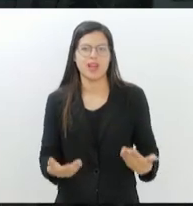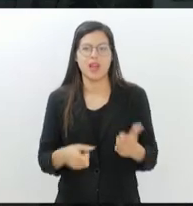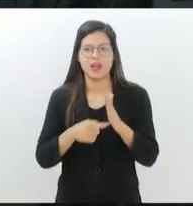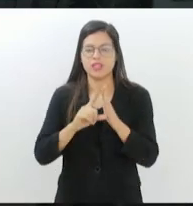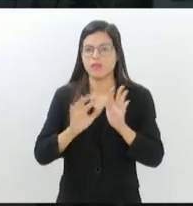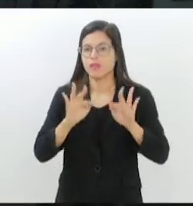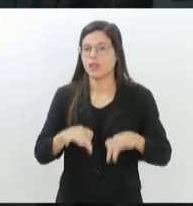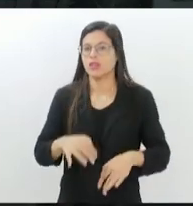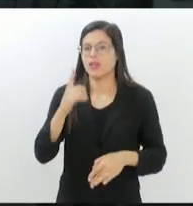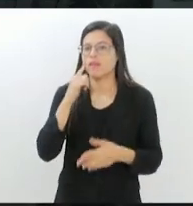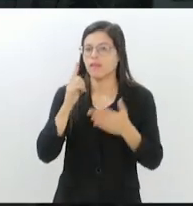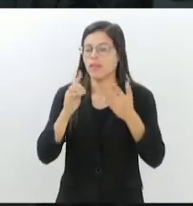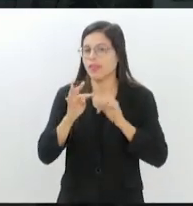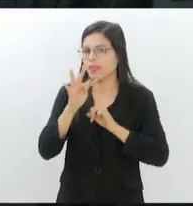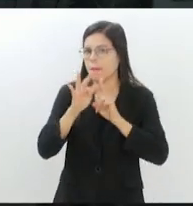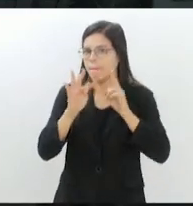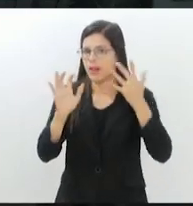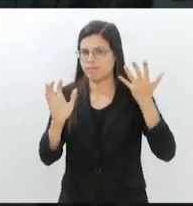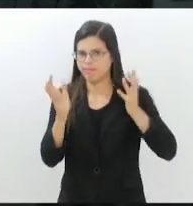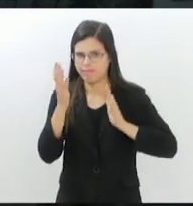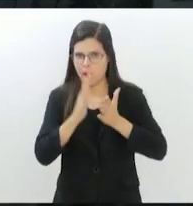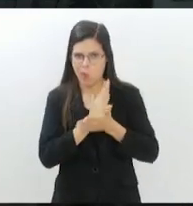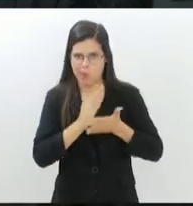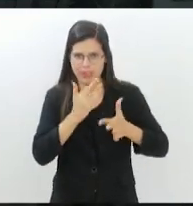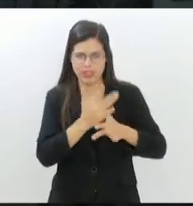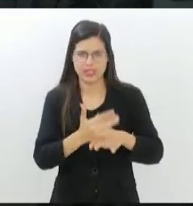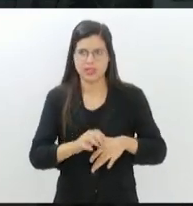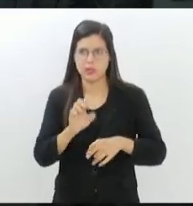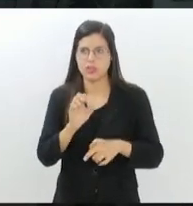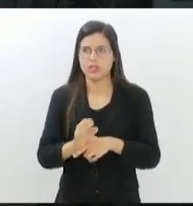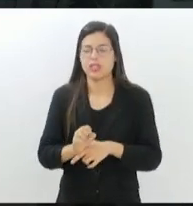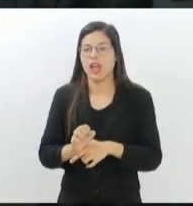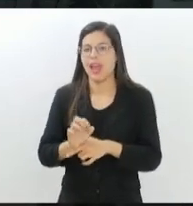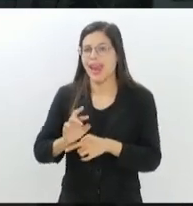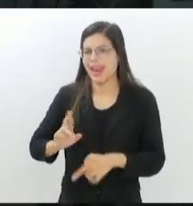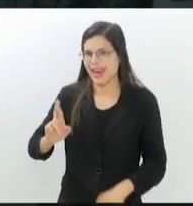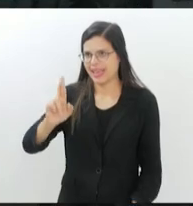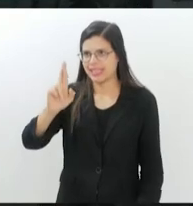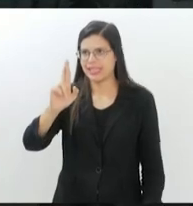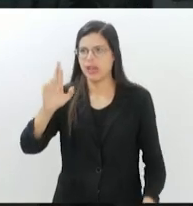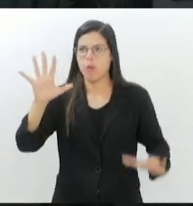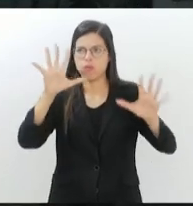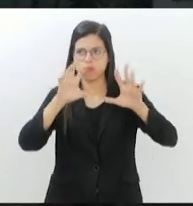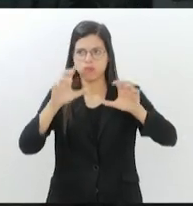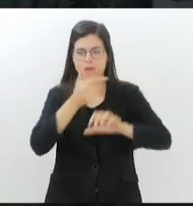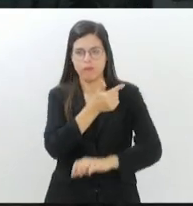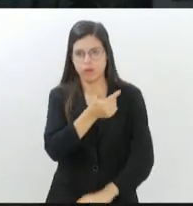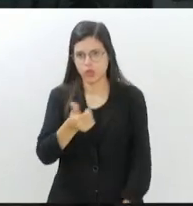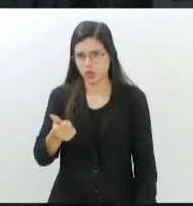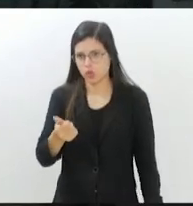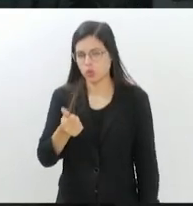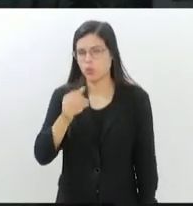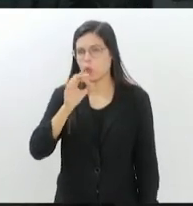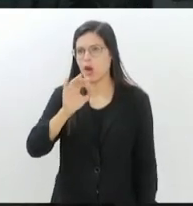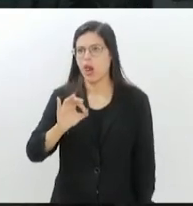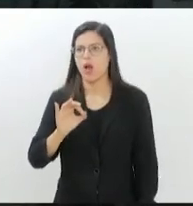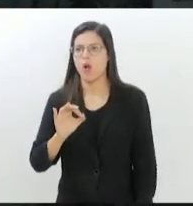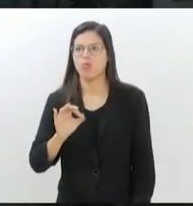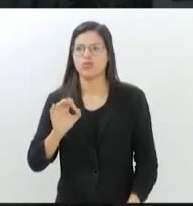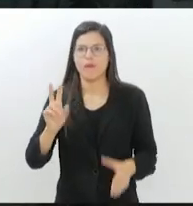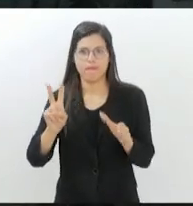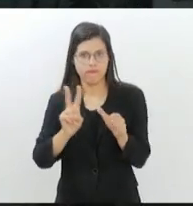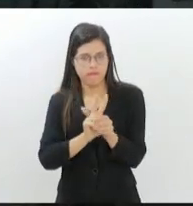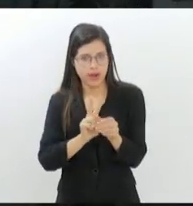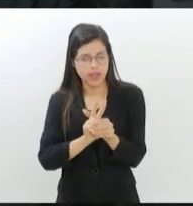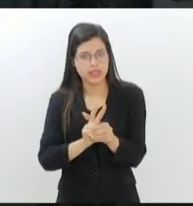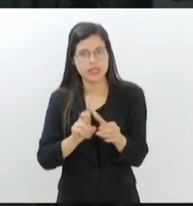dar uma olhada no tempo em algumas cidades do estado. Você vê aqui na tela, Resende está nublado, 21 graus nesse momento. Valença